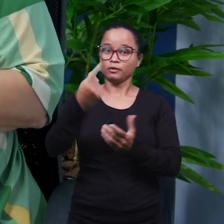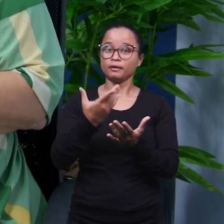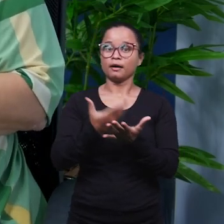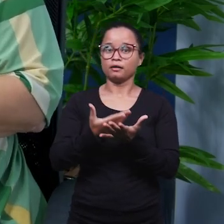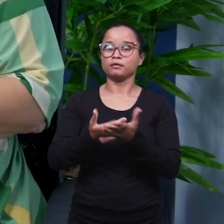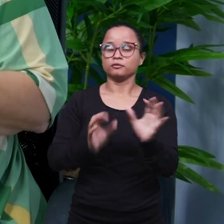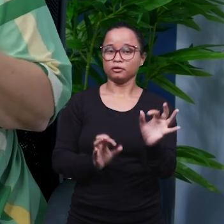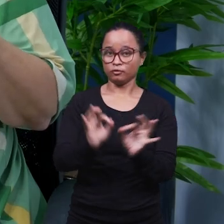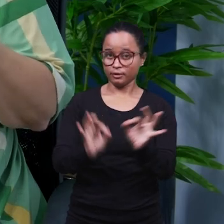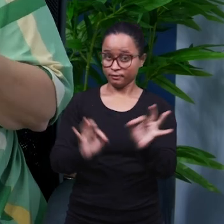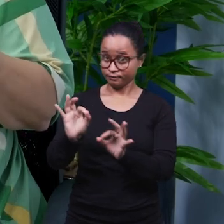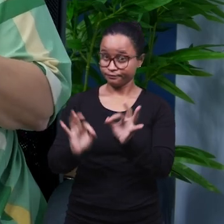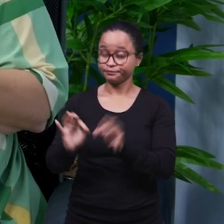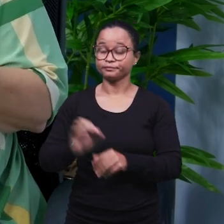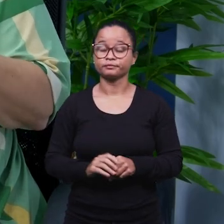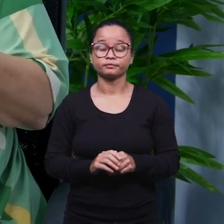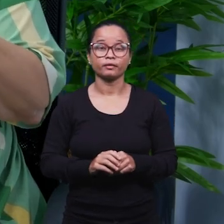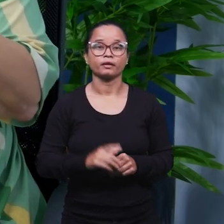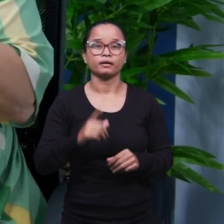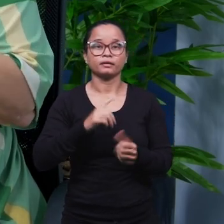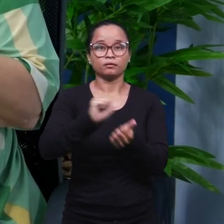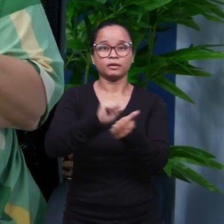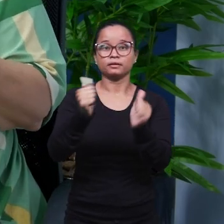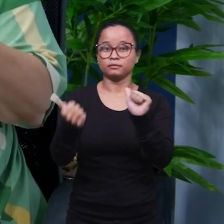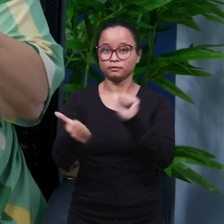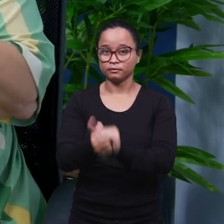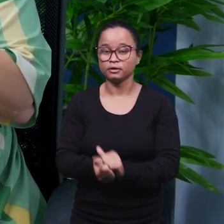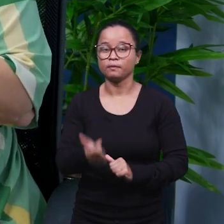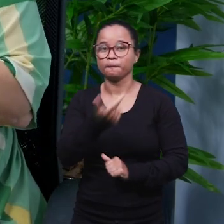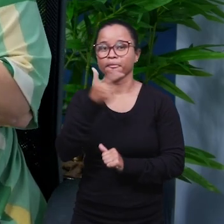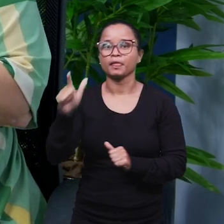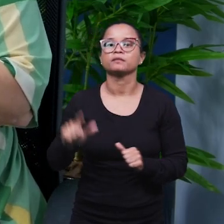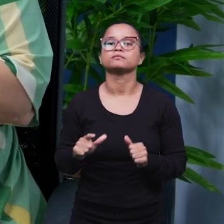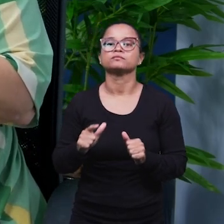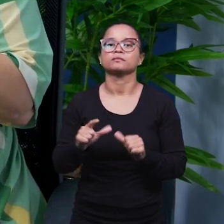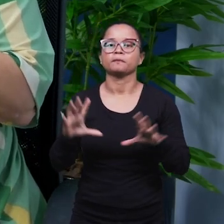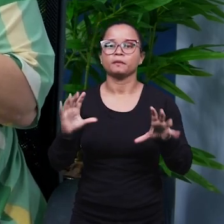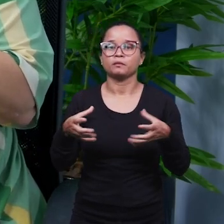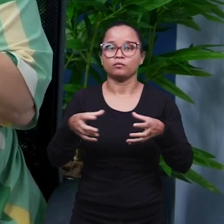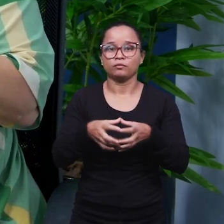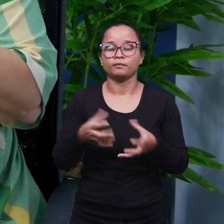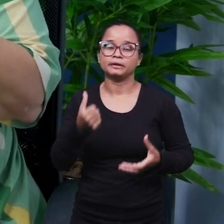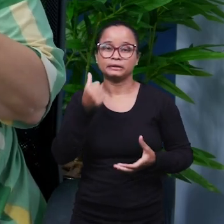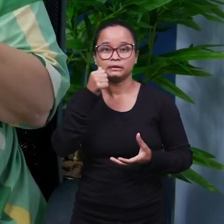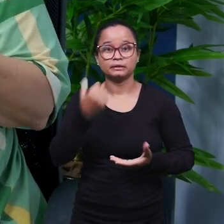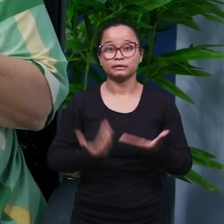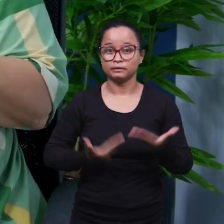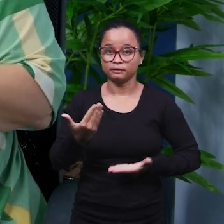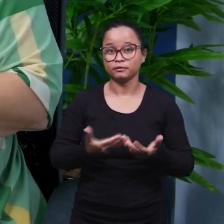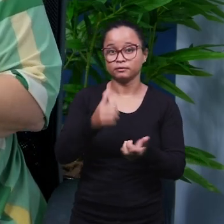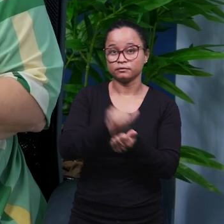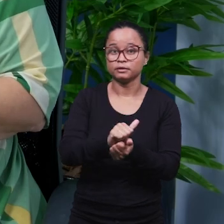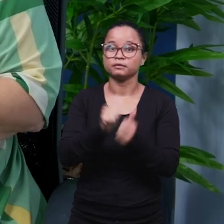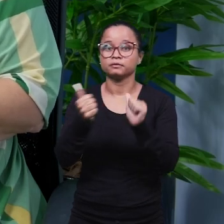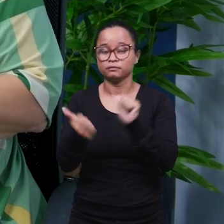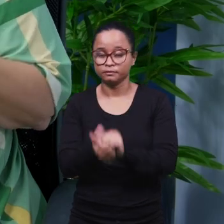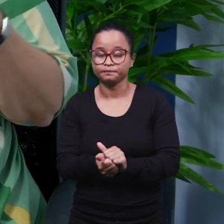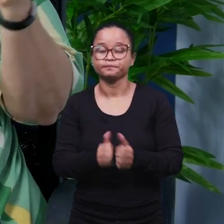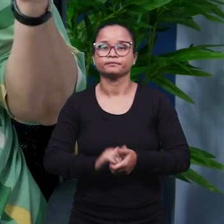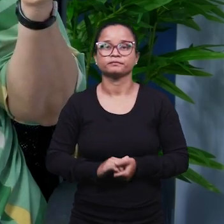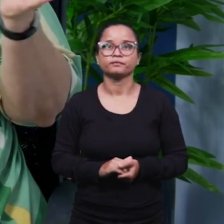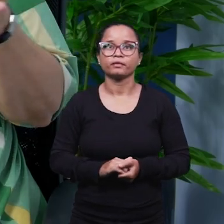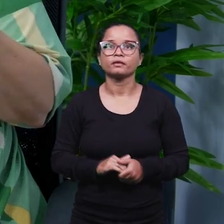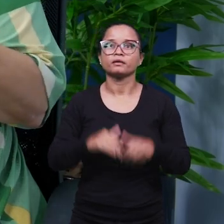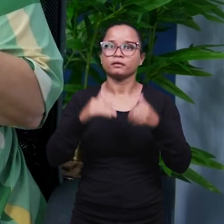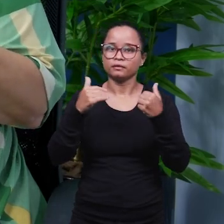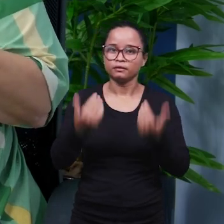aula é preparada, aí ela é feita uma adaptação por um outro grupo de irmãs que fazem a adaptação dessa aula.